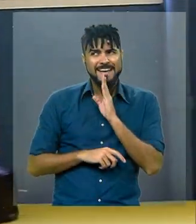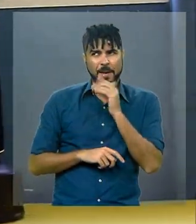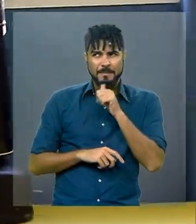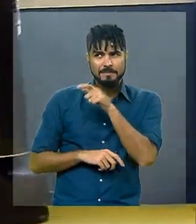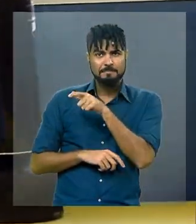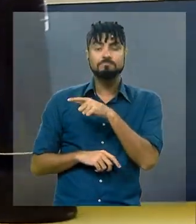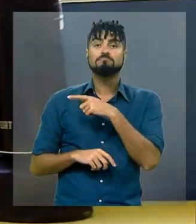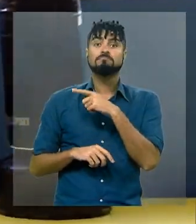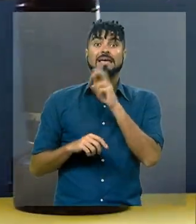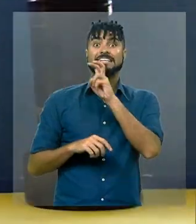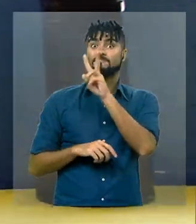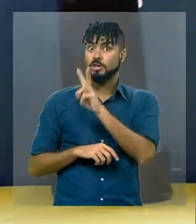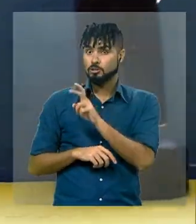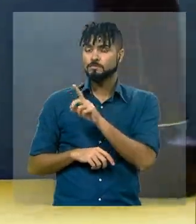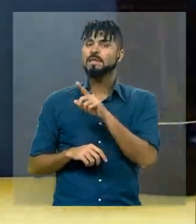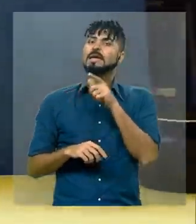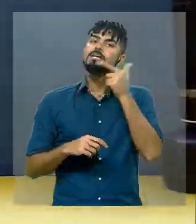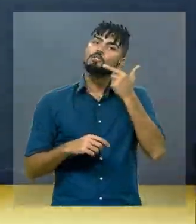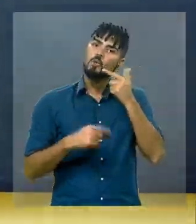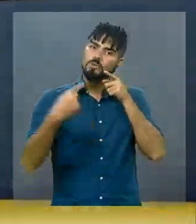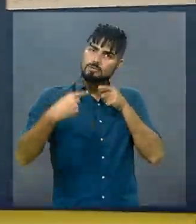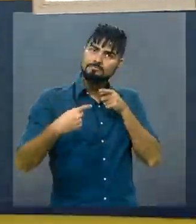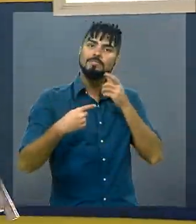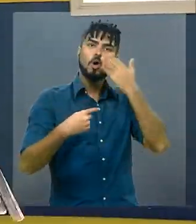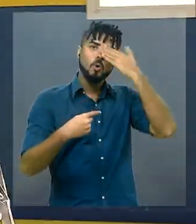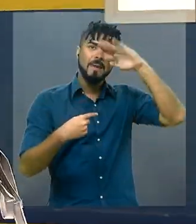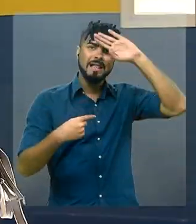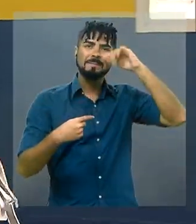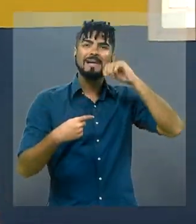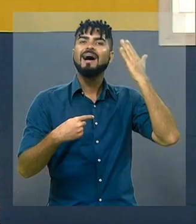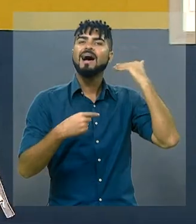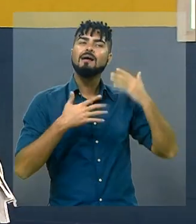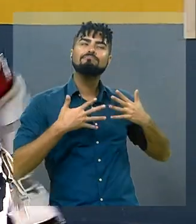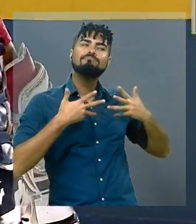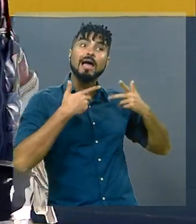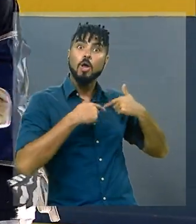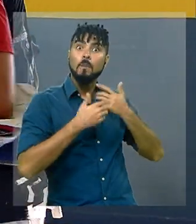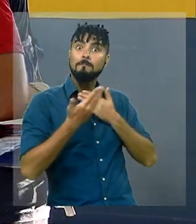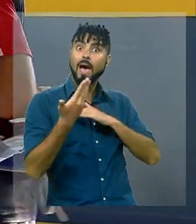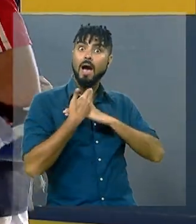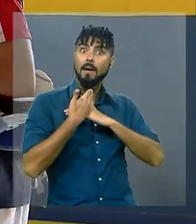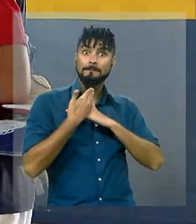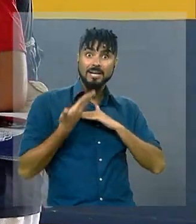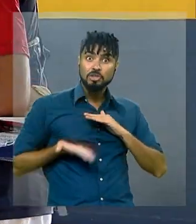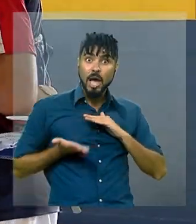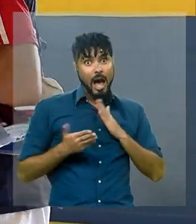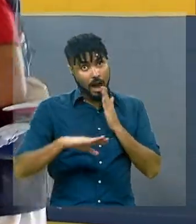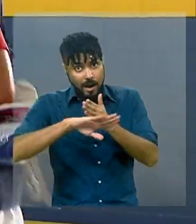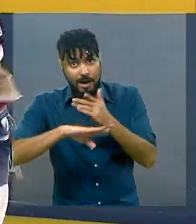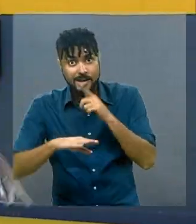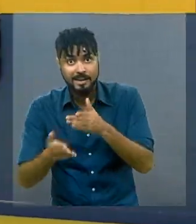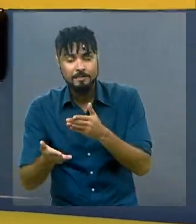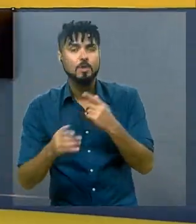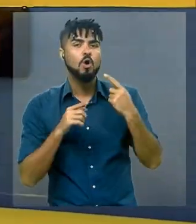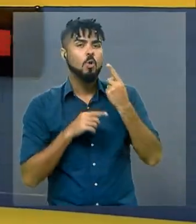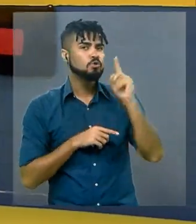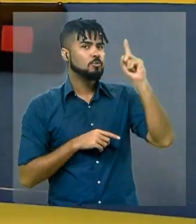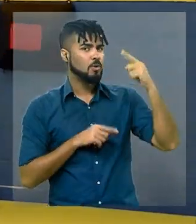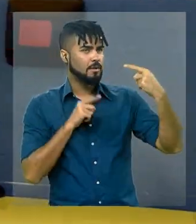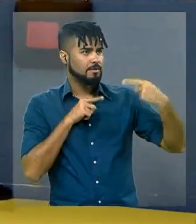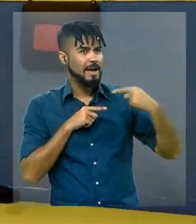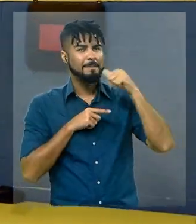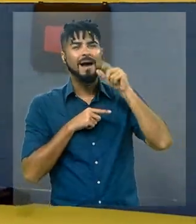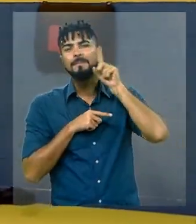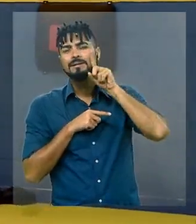lutei contra a cubana, que eu já tinha perdido para ela também no qualificatório desse ano, e consegui ganhar. E na última luta lutei contra a americana, que eu já